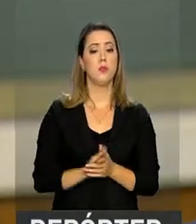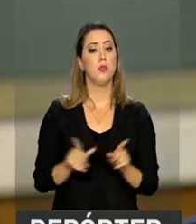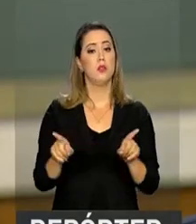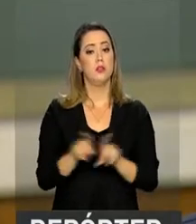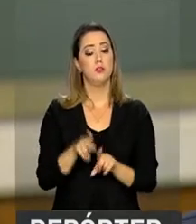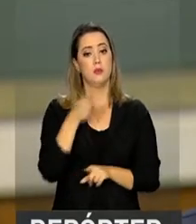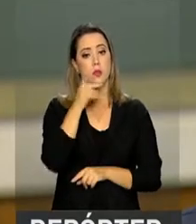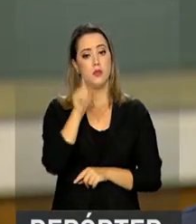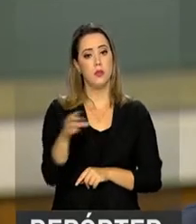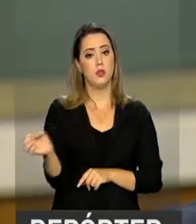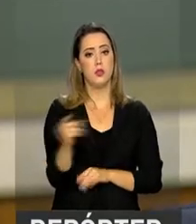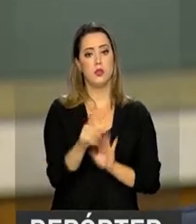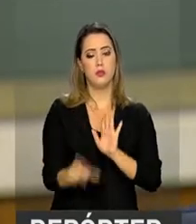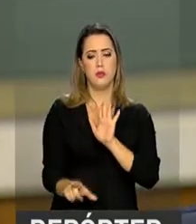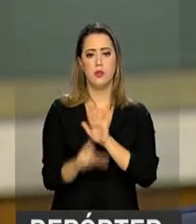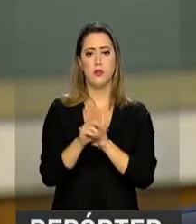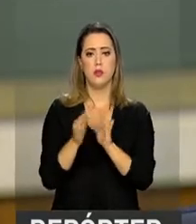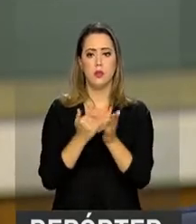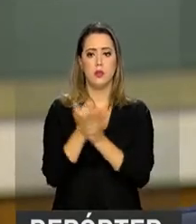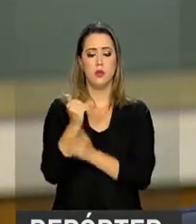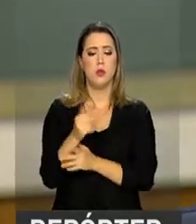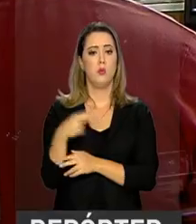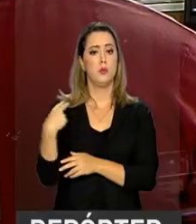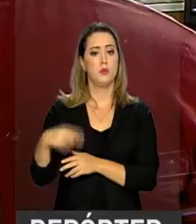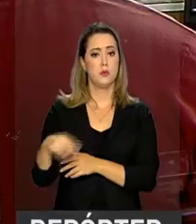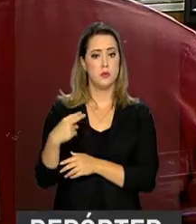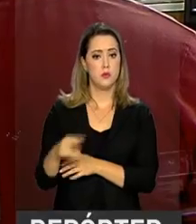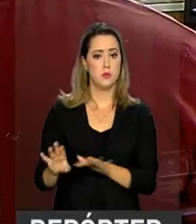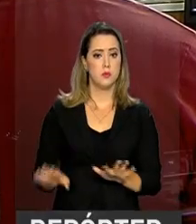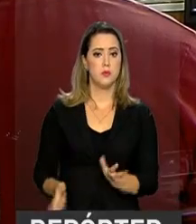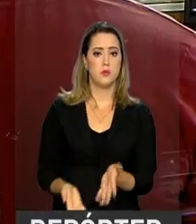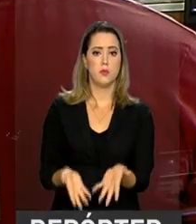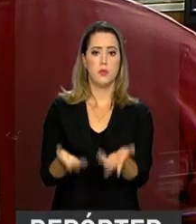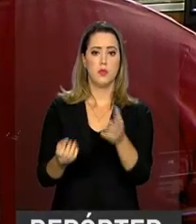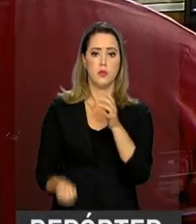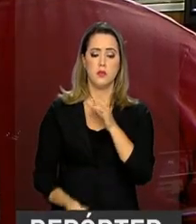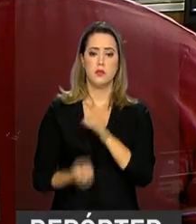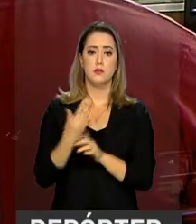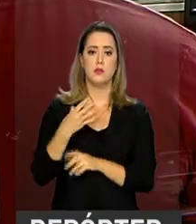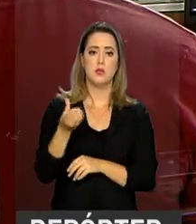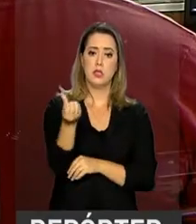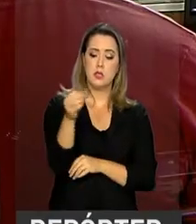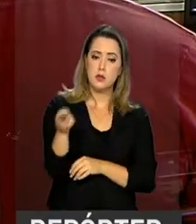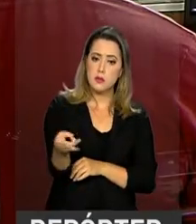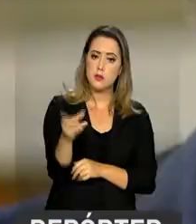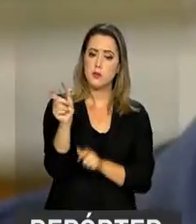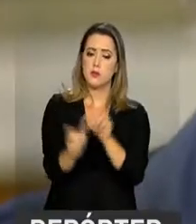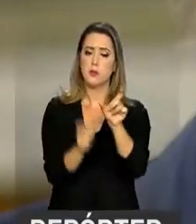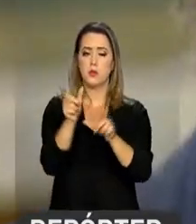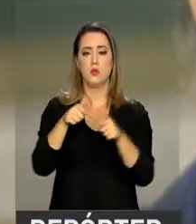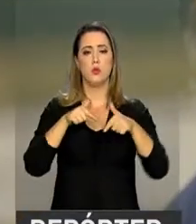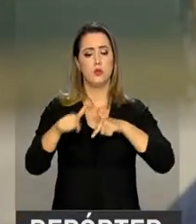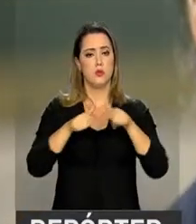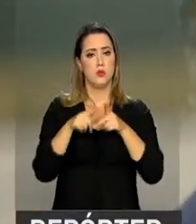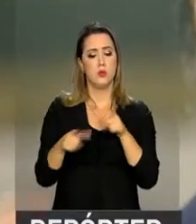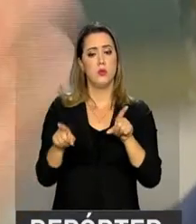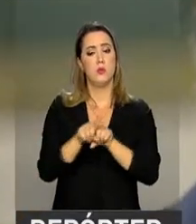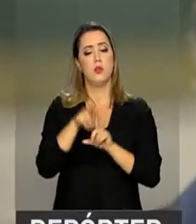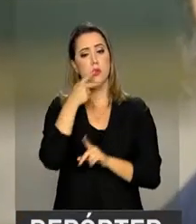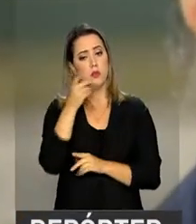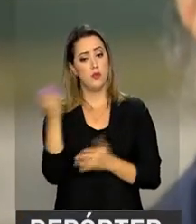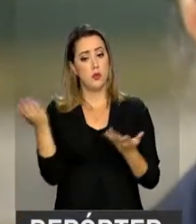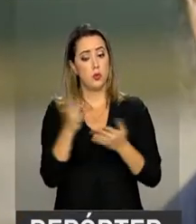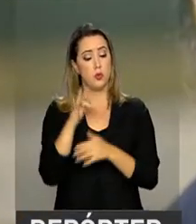nova lei trabalhista que entra em vigor em novembro vai gerar mais de 6 milhões de empregos e afirmou que a projeção